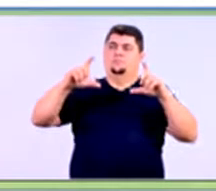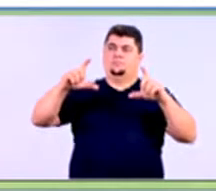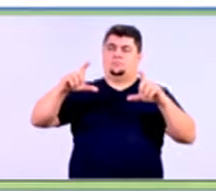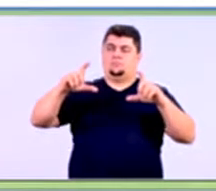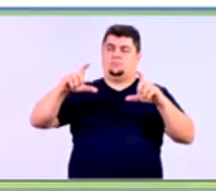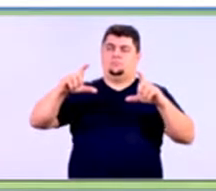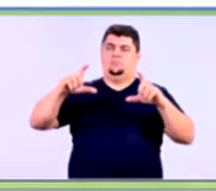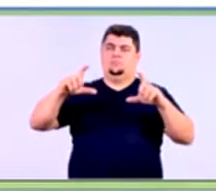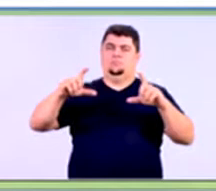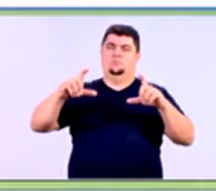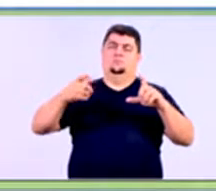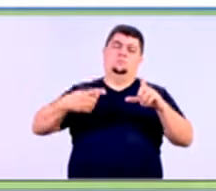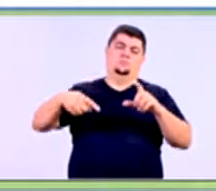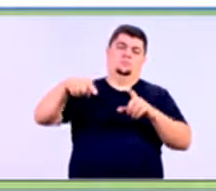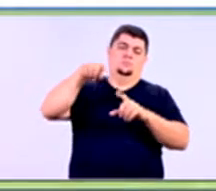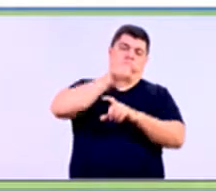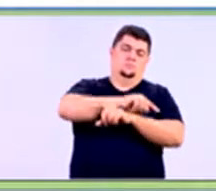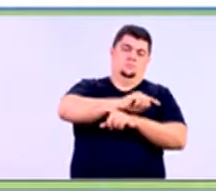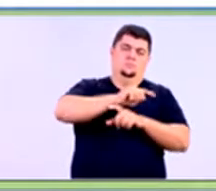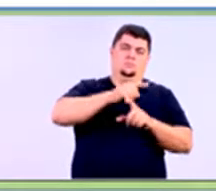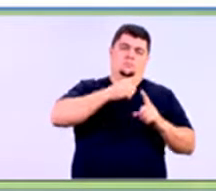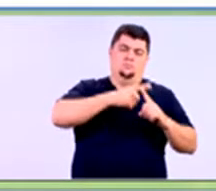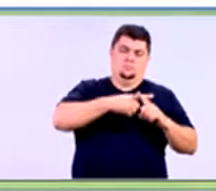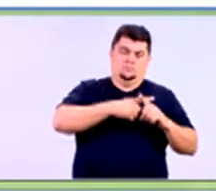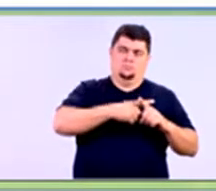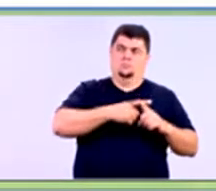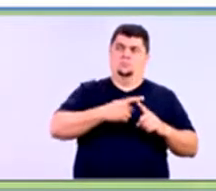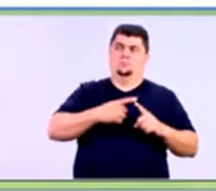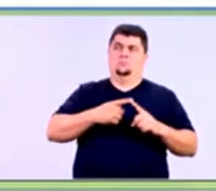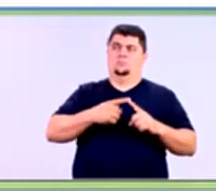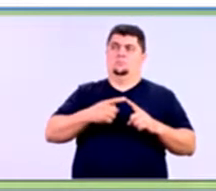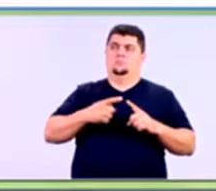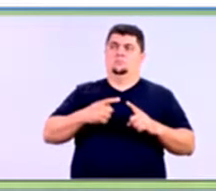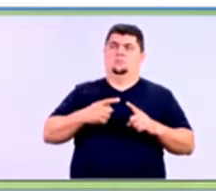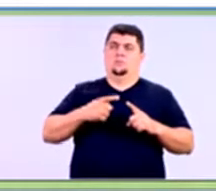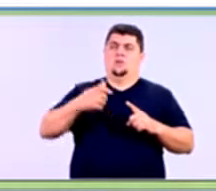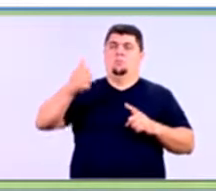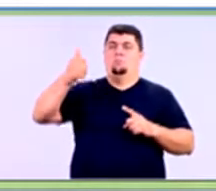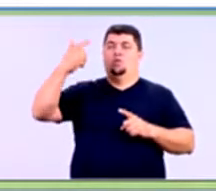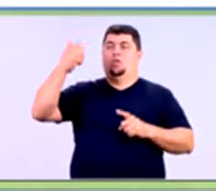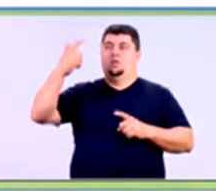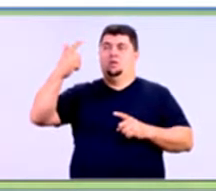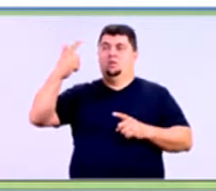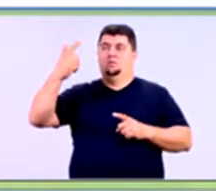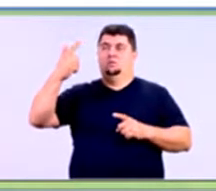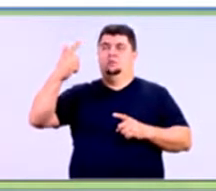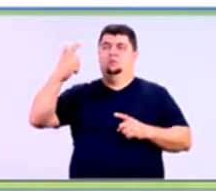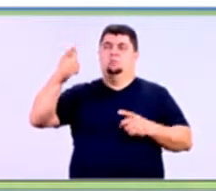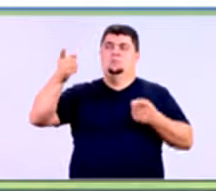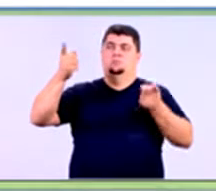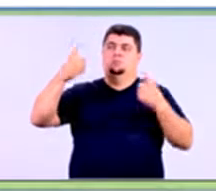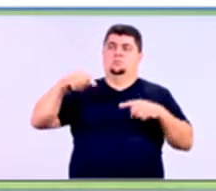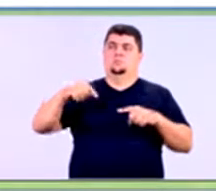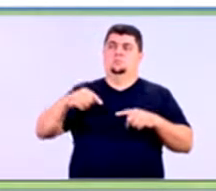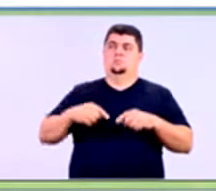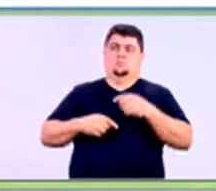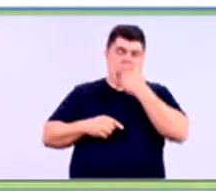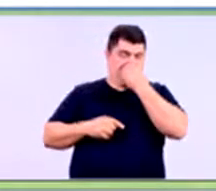as somas. Depois, as duas potências, resolvi as duas